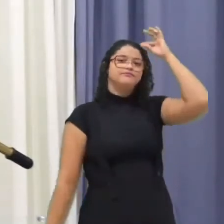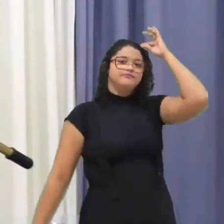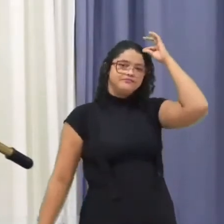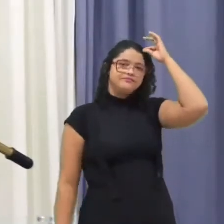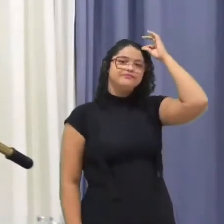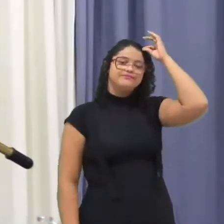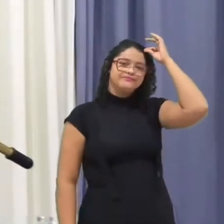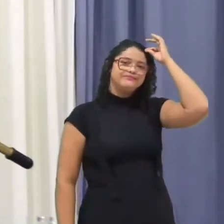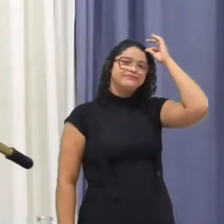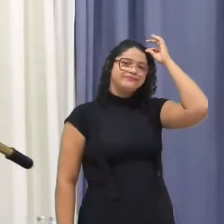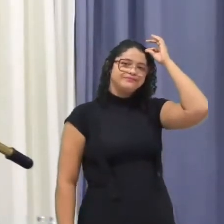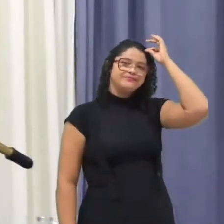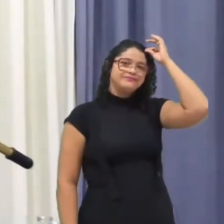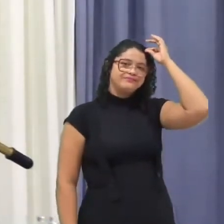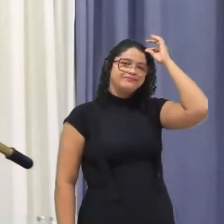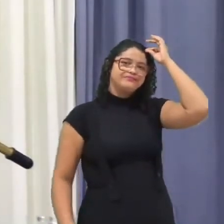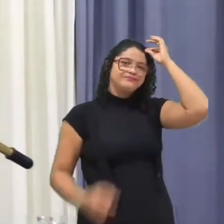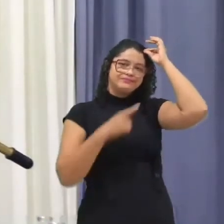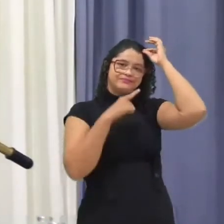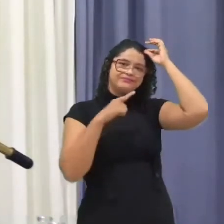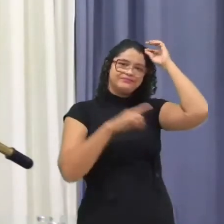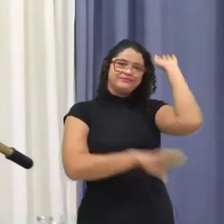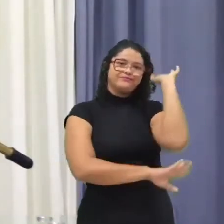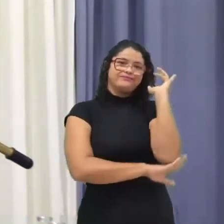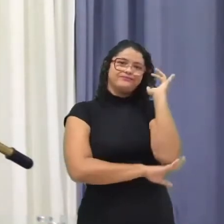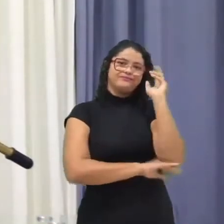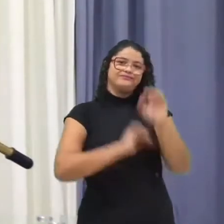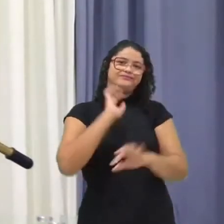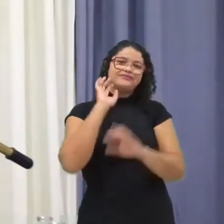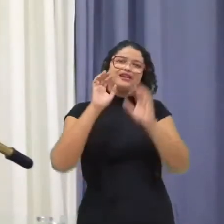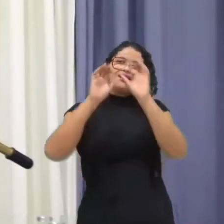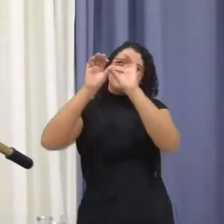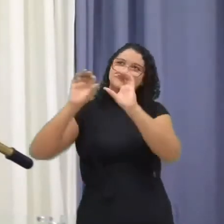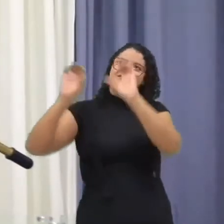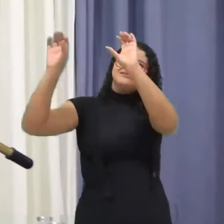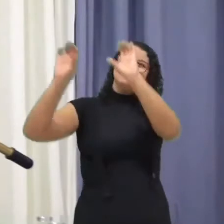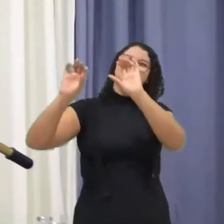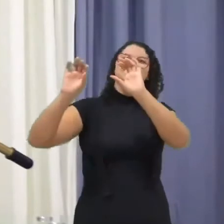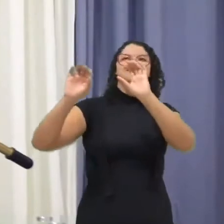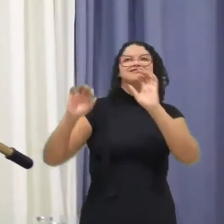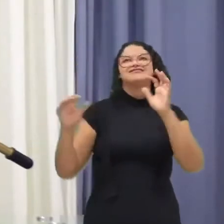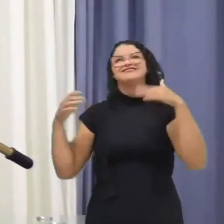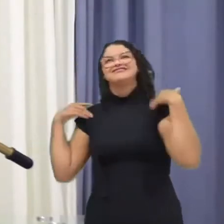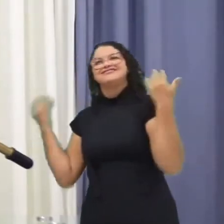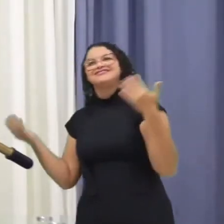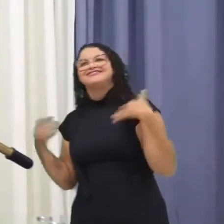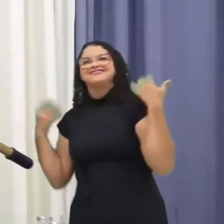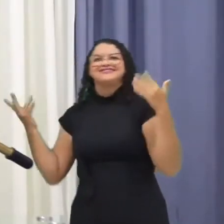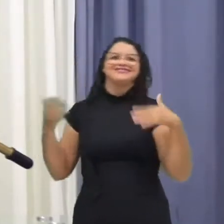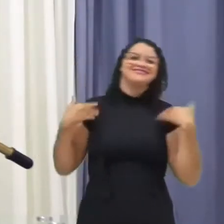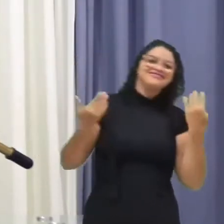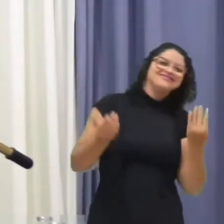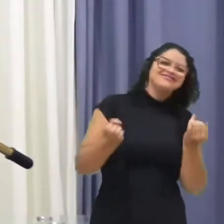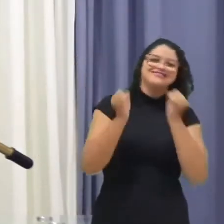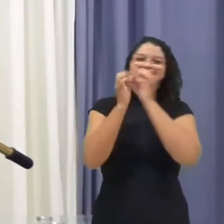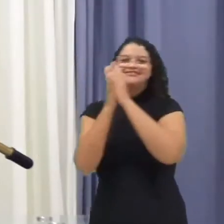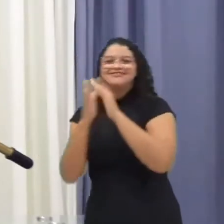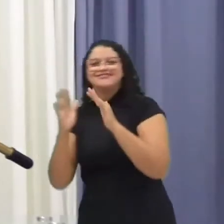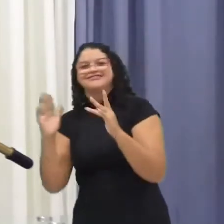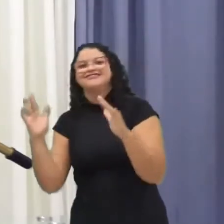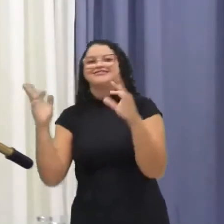lá, no paraíso, felizes, louvando a Deus, glorificando a Deus